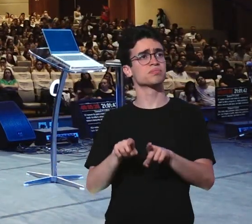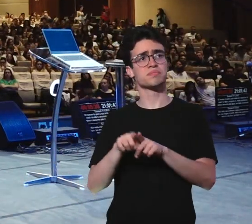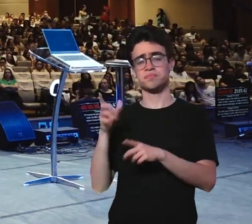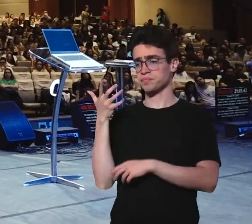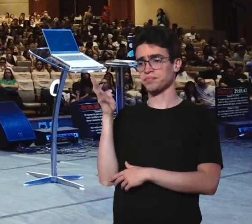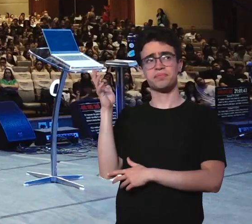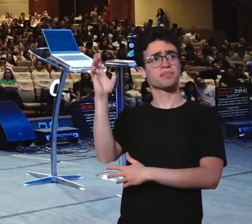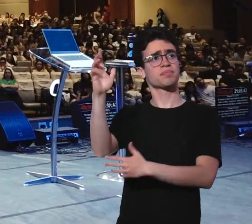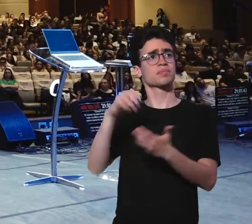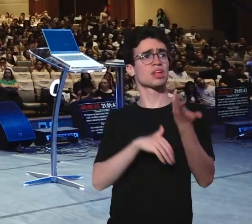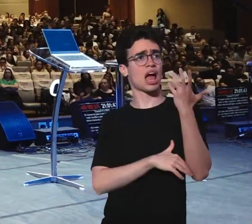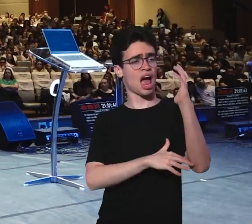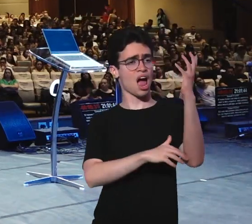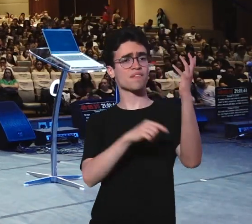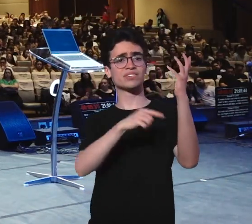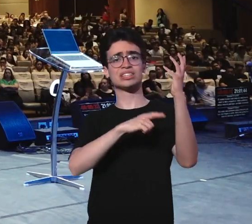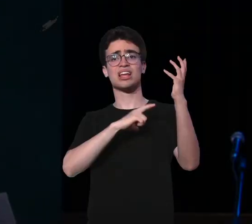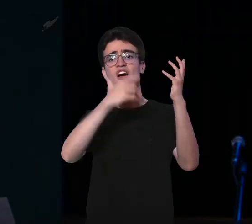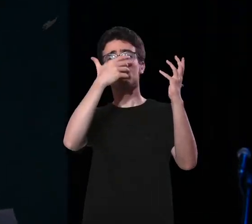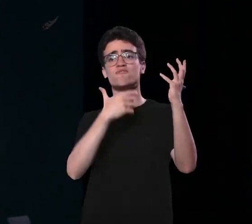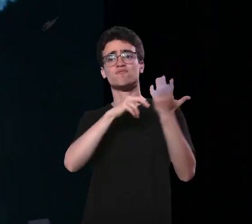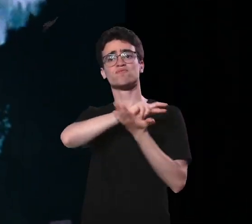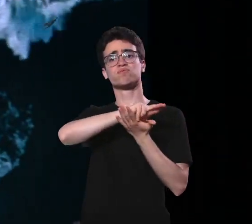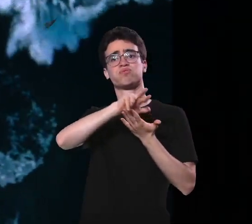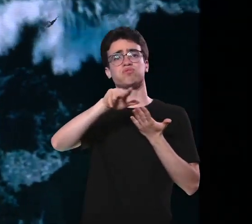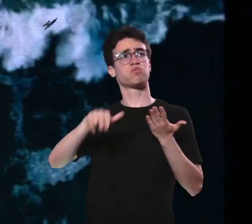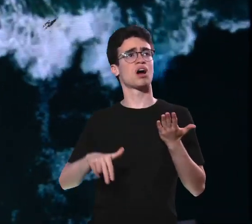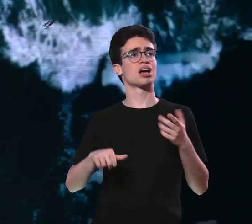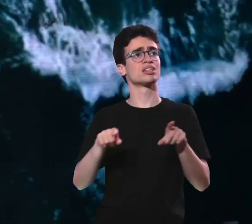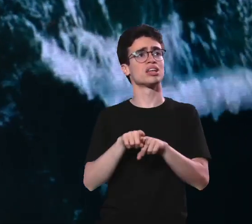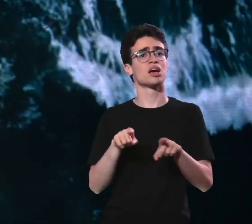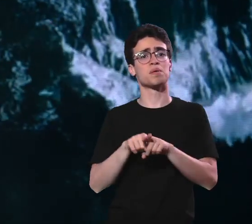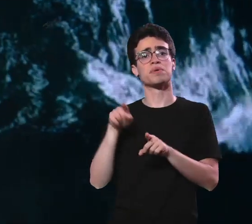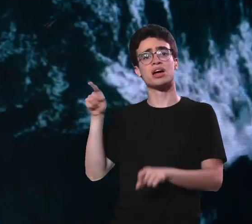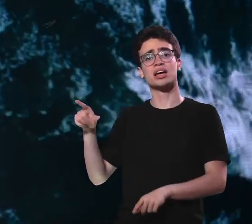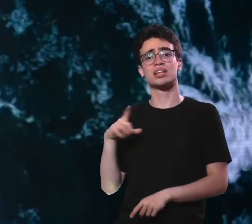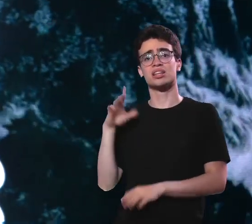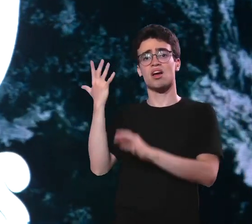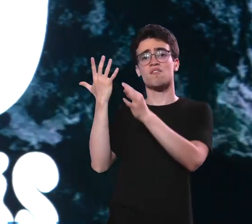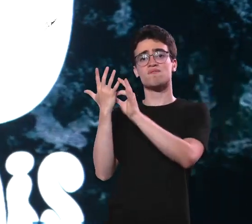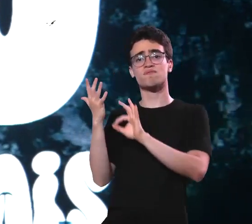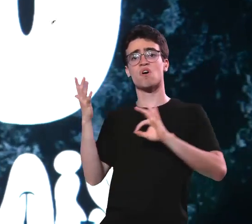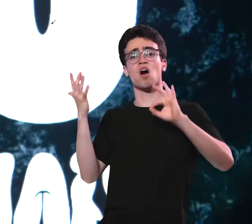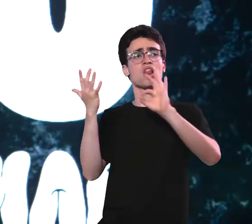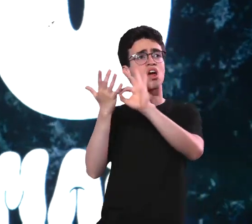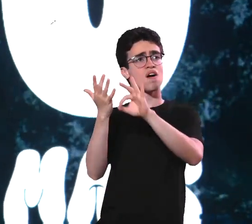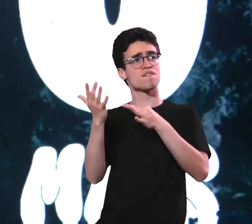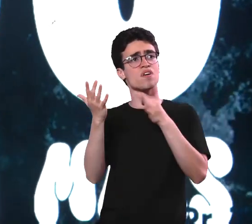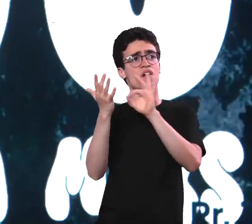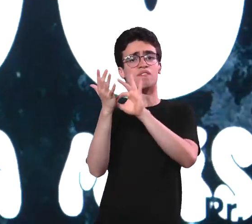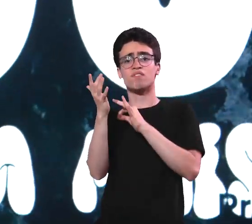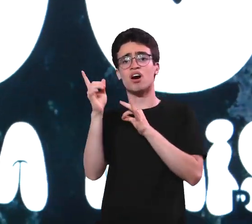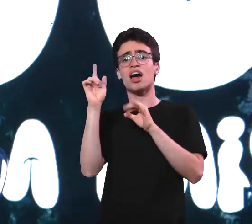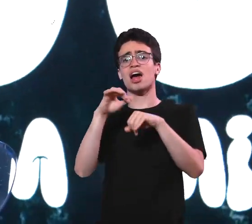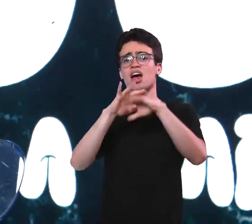todo tipo de fruta e que as suas folhas eram cura para as nações e cura para as pessoas.